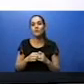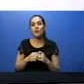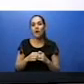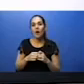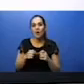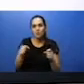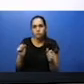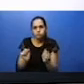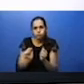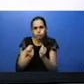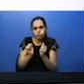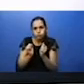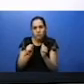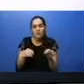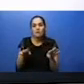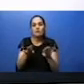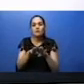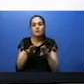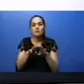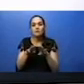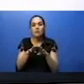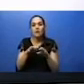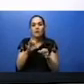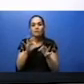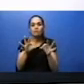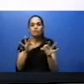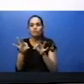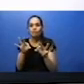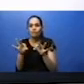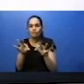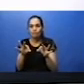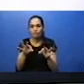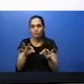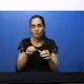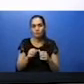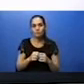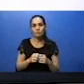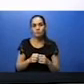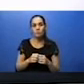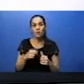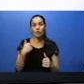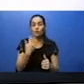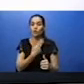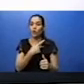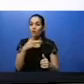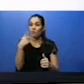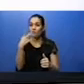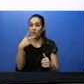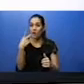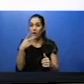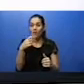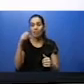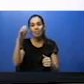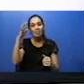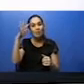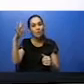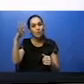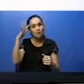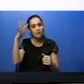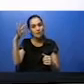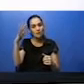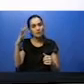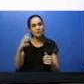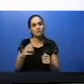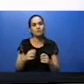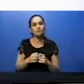pressão e a concentração dos reagentes. Nós vamos começar falando da teoria das colisões. Então, um